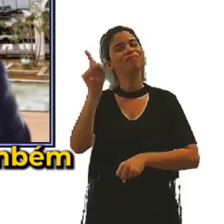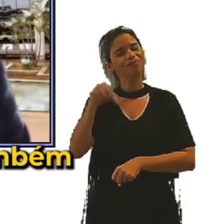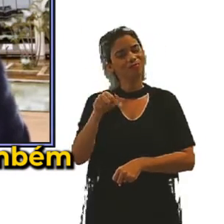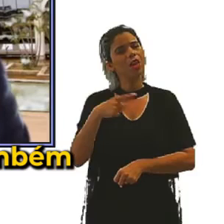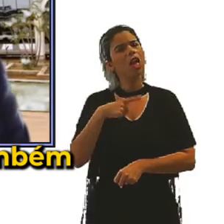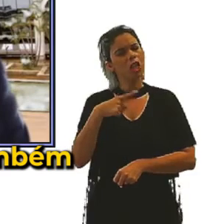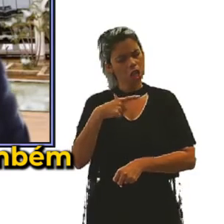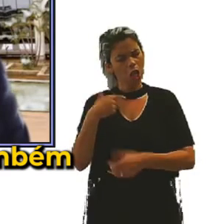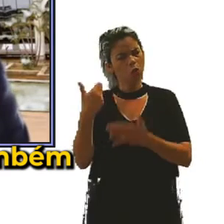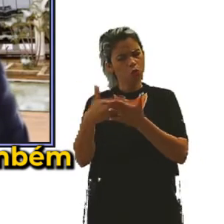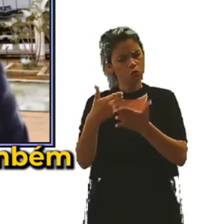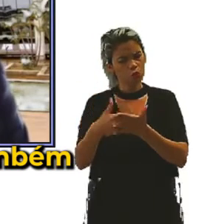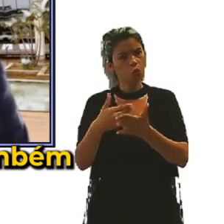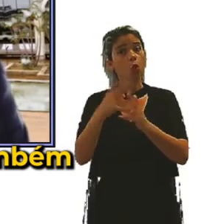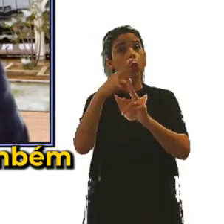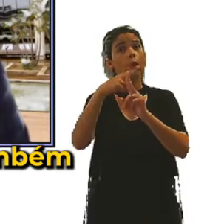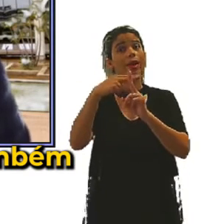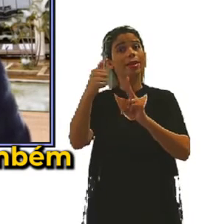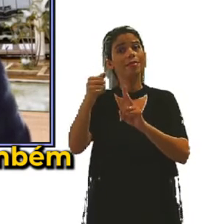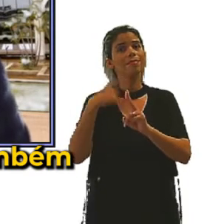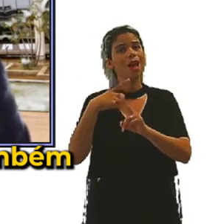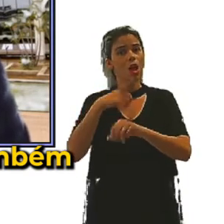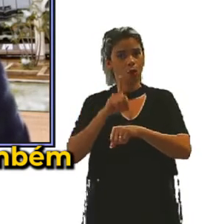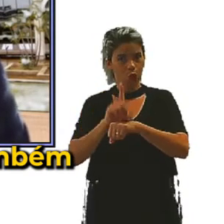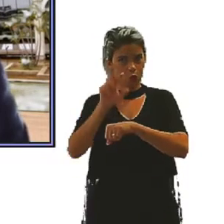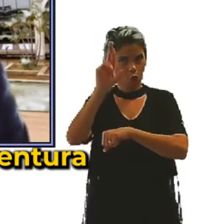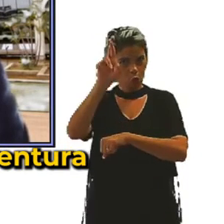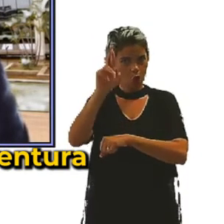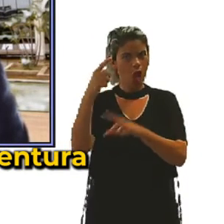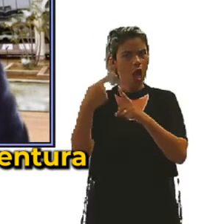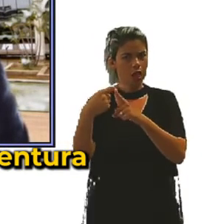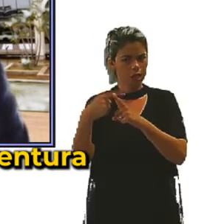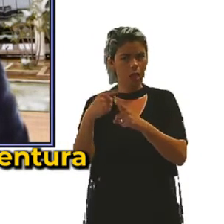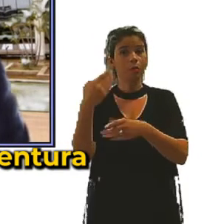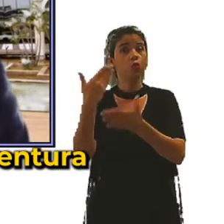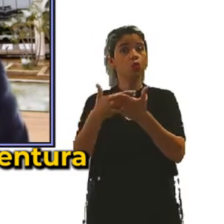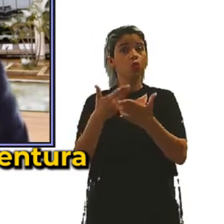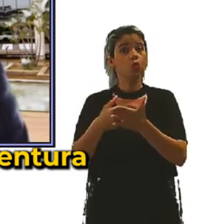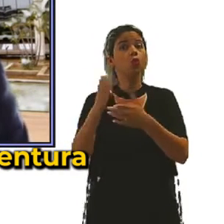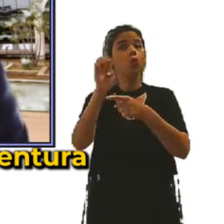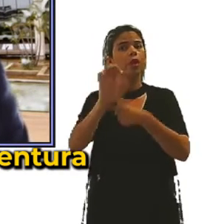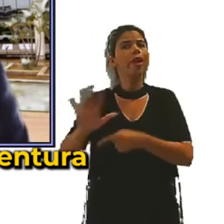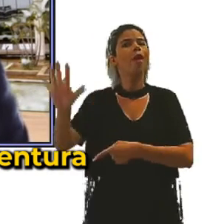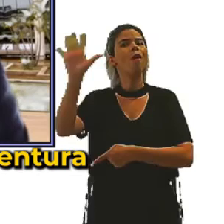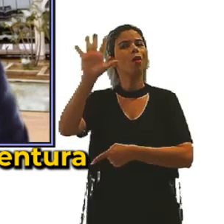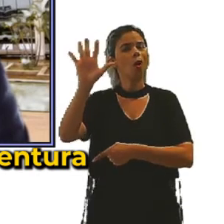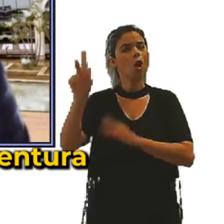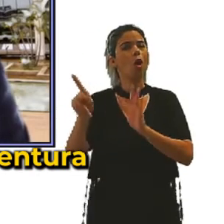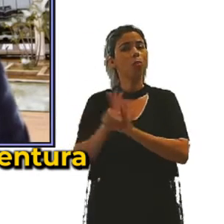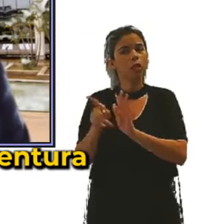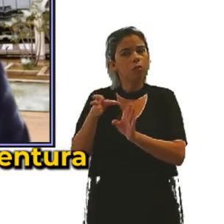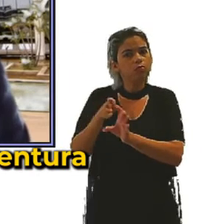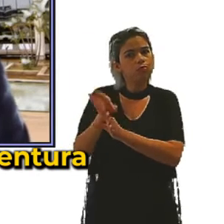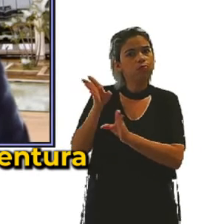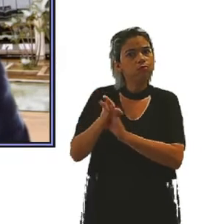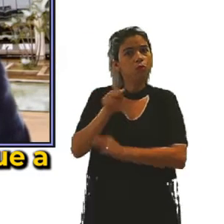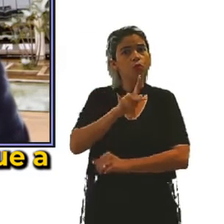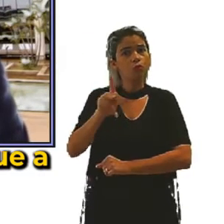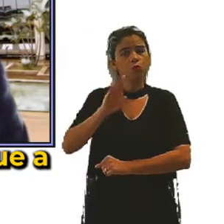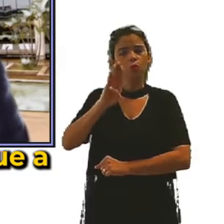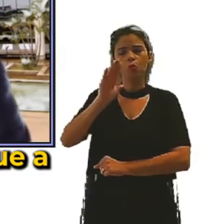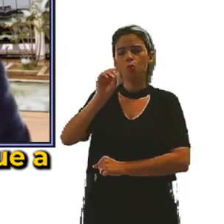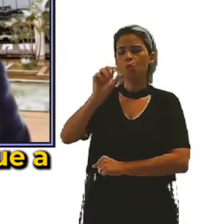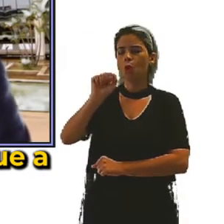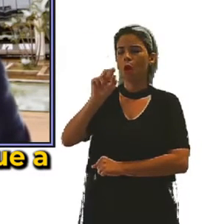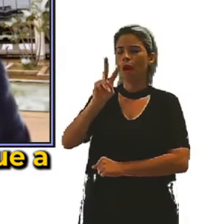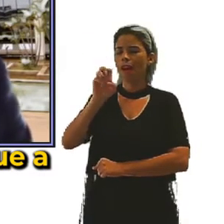seu doutorado aqui no UNB, mas também com estudos na Europa e orientado pelo professor Boaventura dos Santos, né?